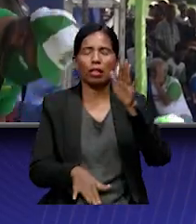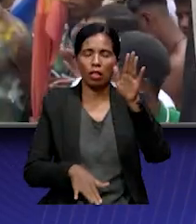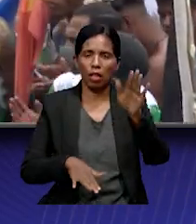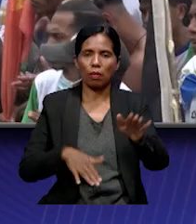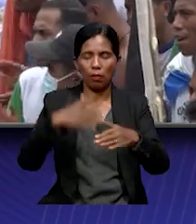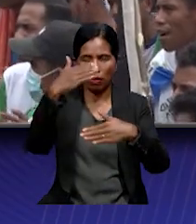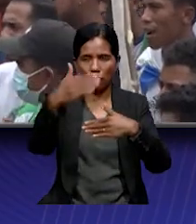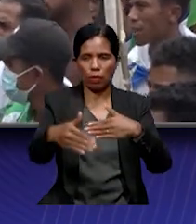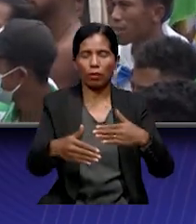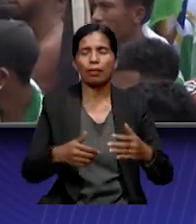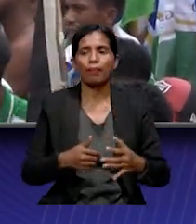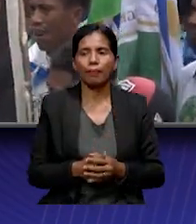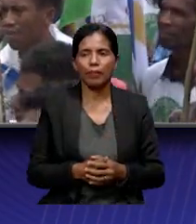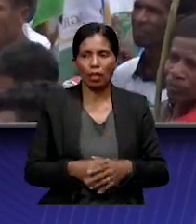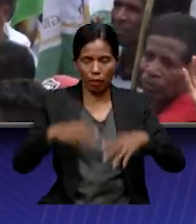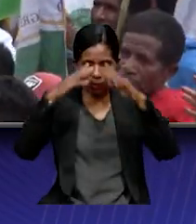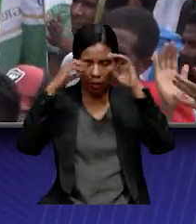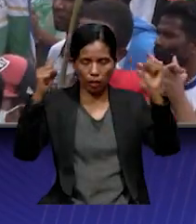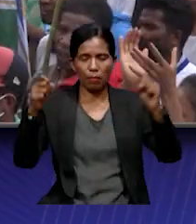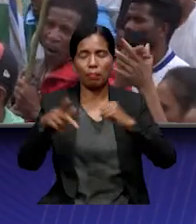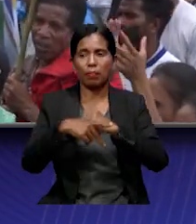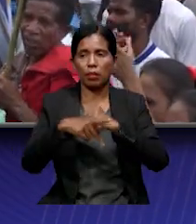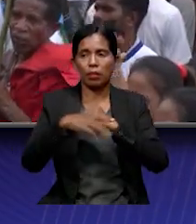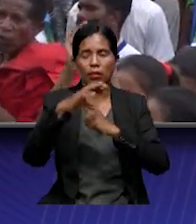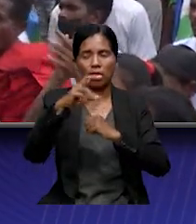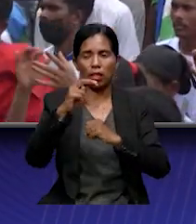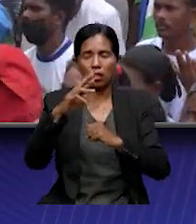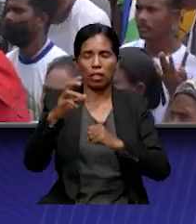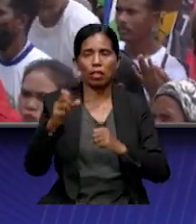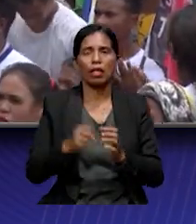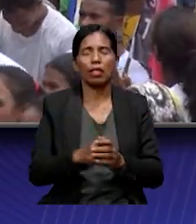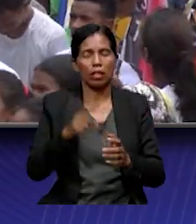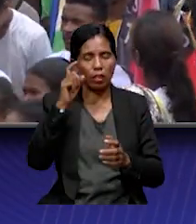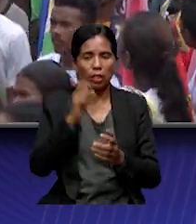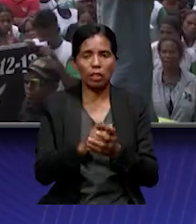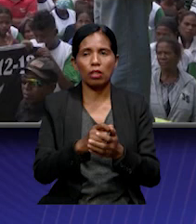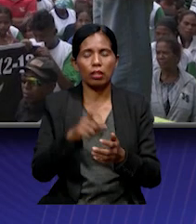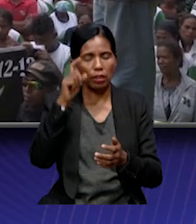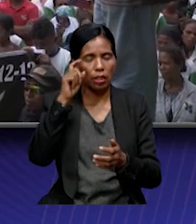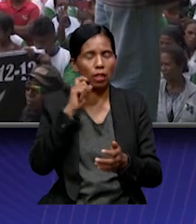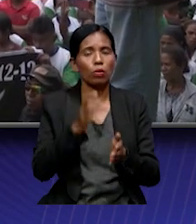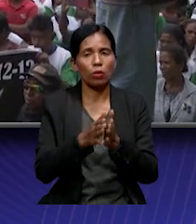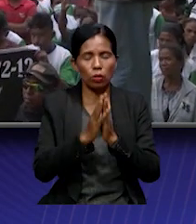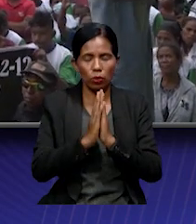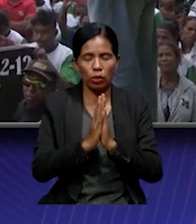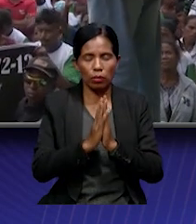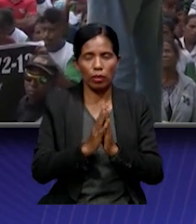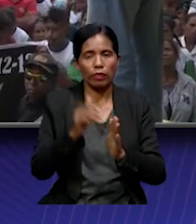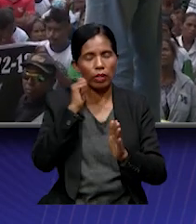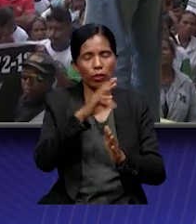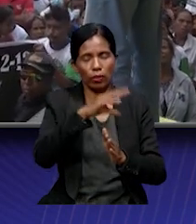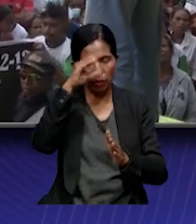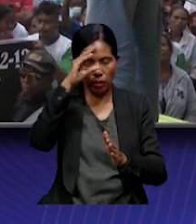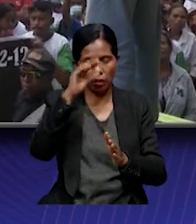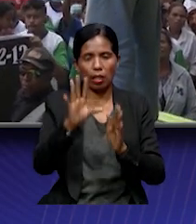liutan. Nuna emos presidente partido CNRT Kairala Sanana Gusmão, husu ba militante feto no manesir atula bel heli sala candidato